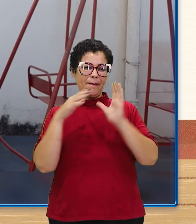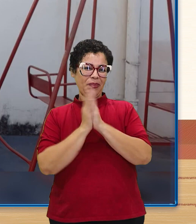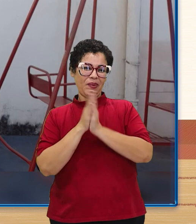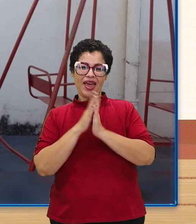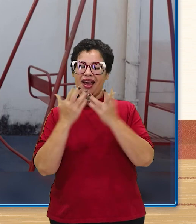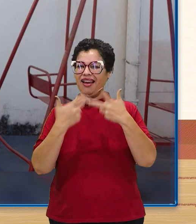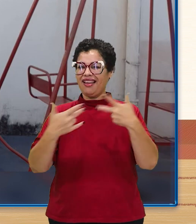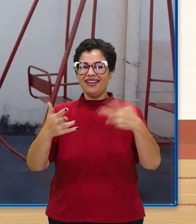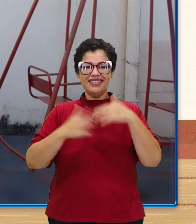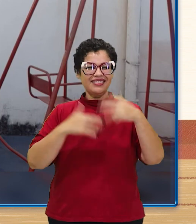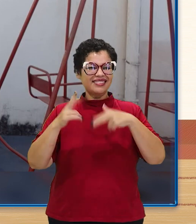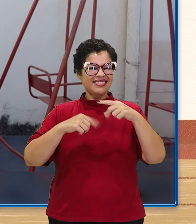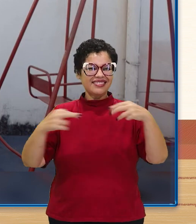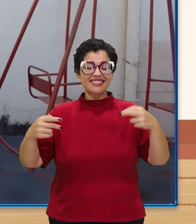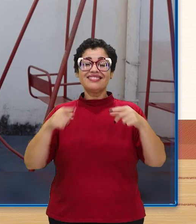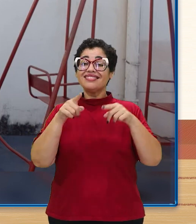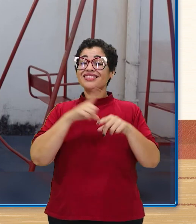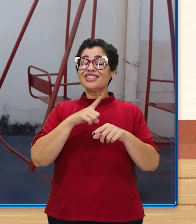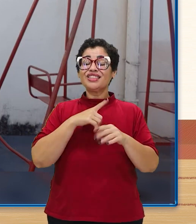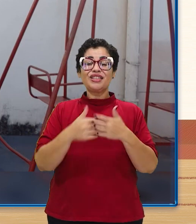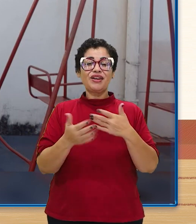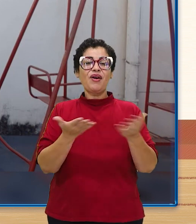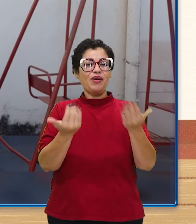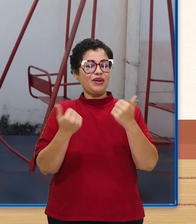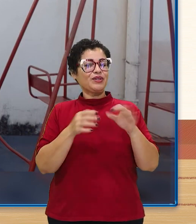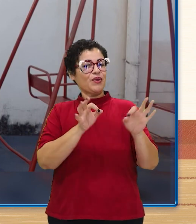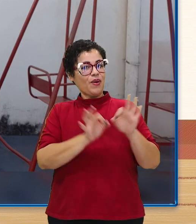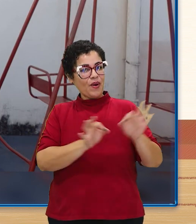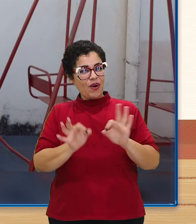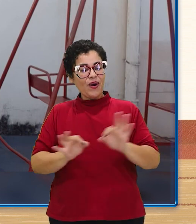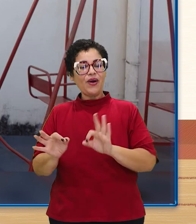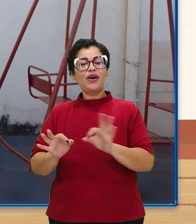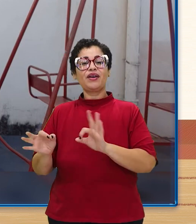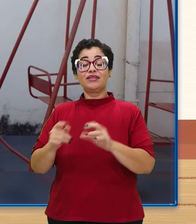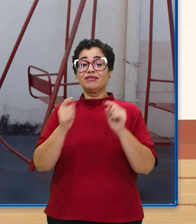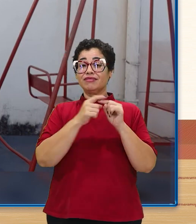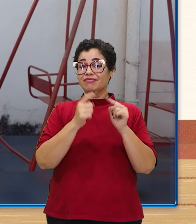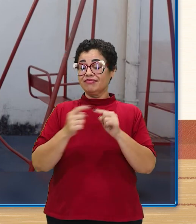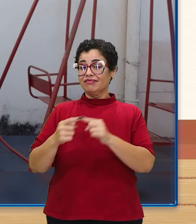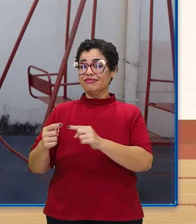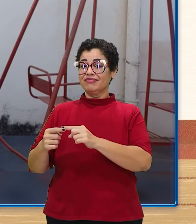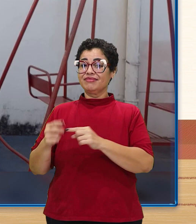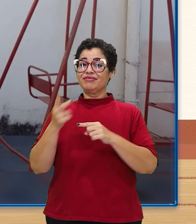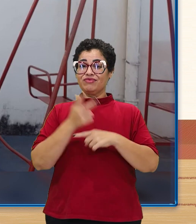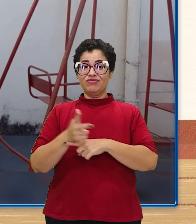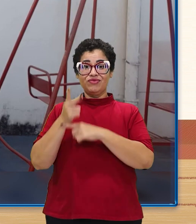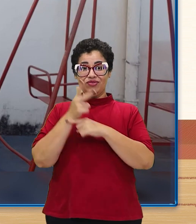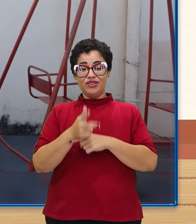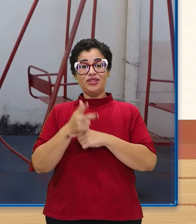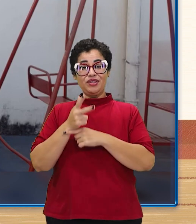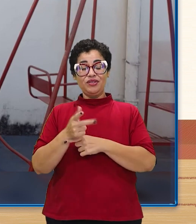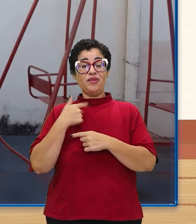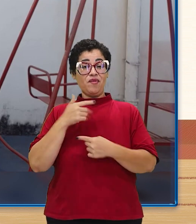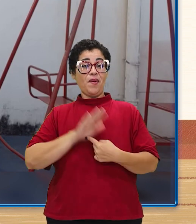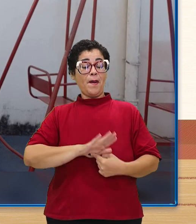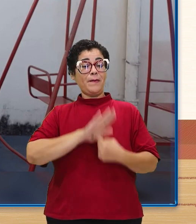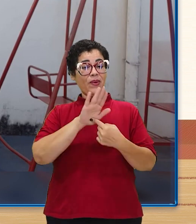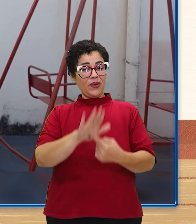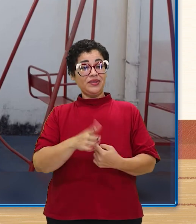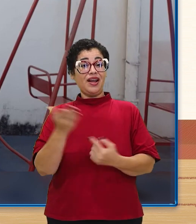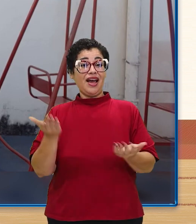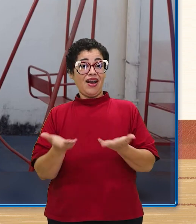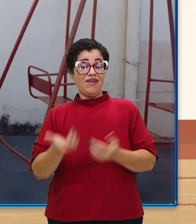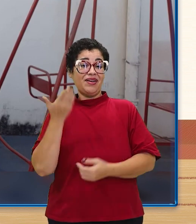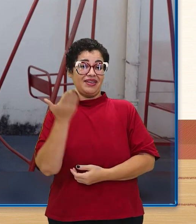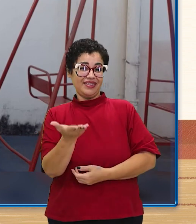pelúcia, o que você tiver. E organize de acordo com os vídeos que nós vamos mostrar